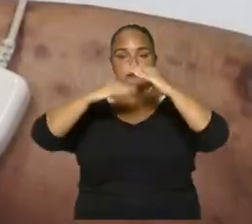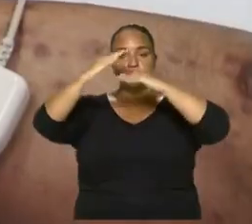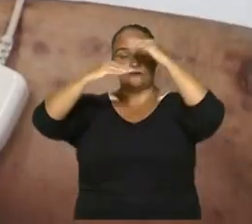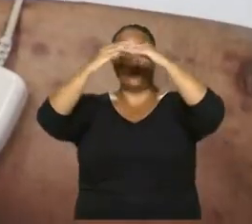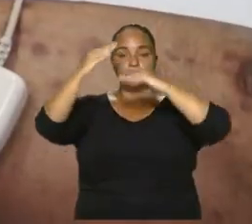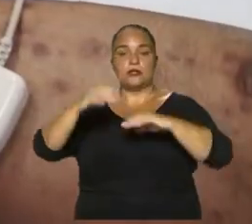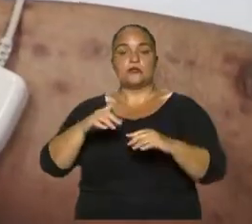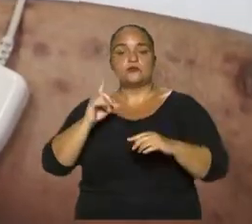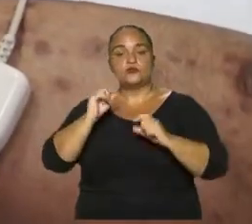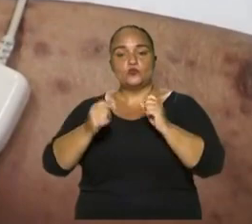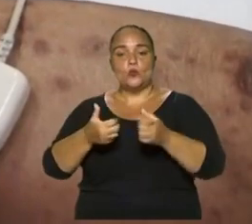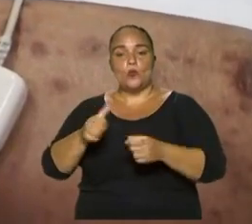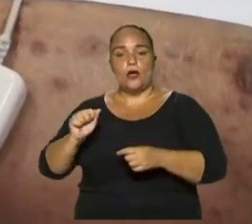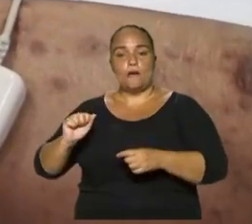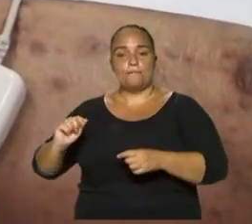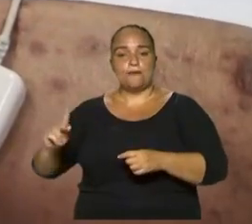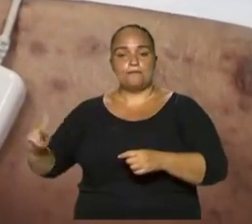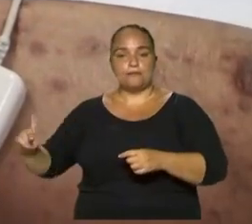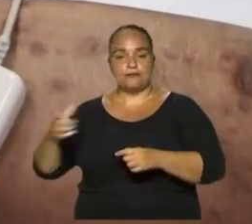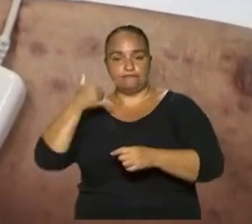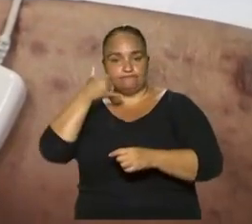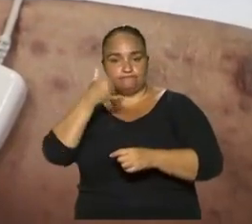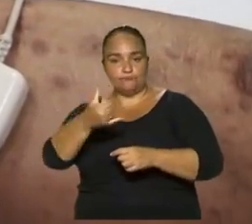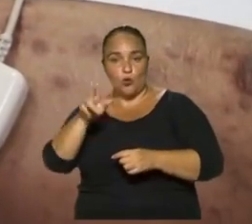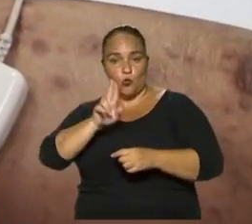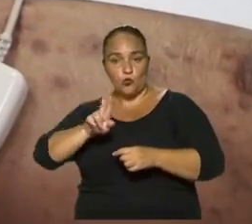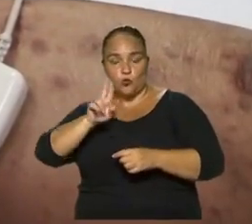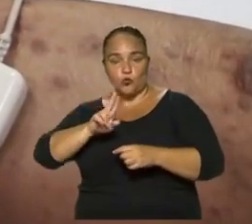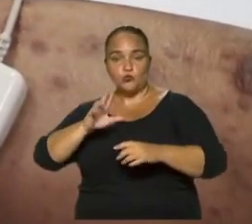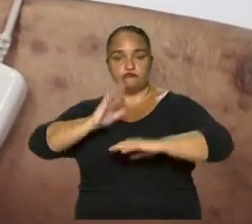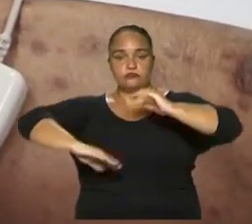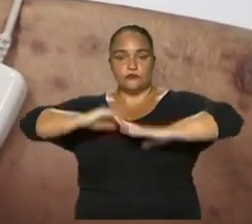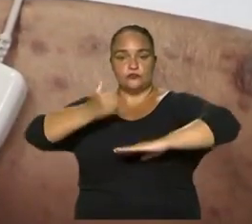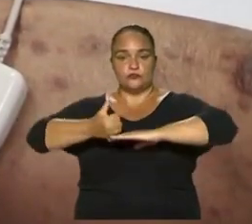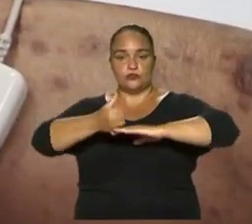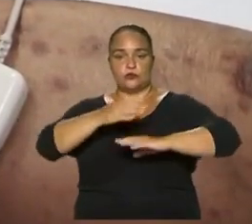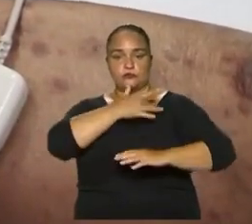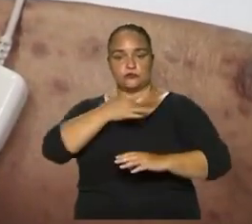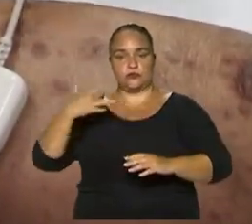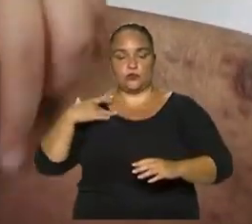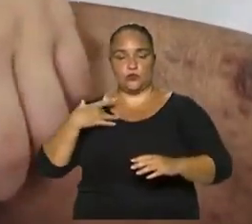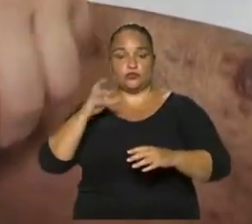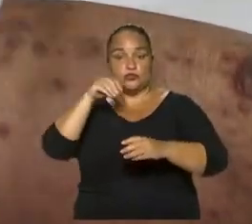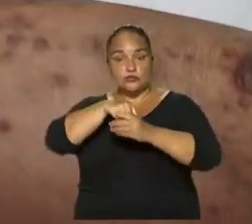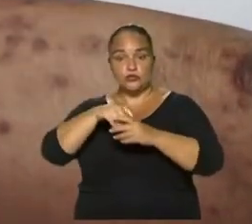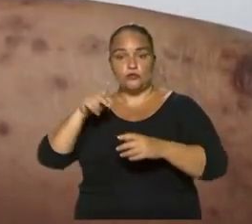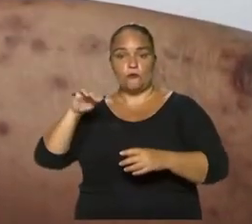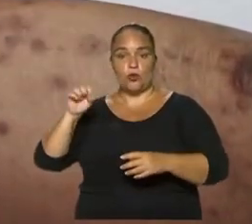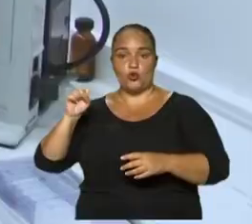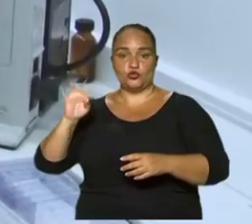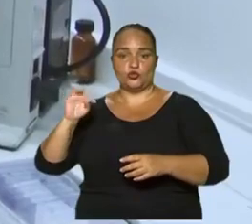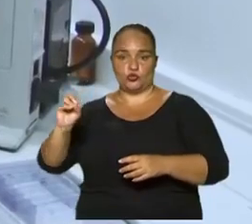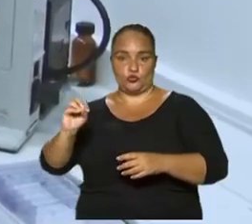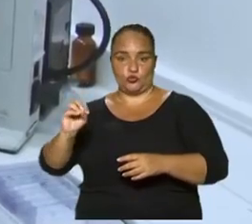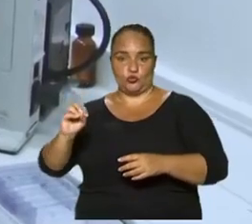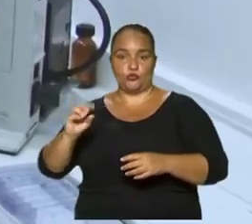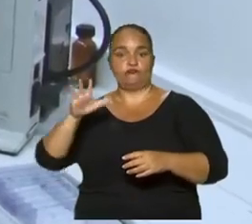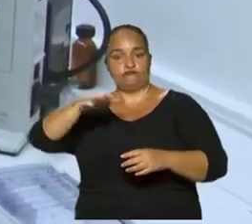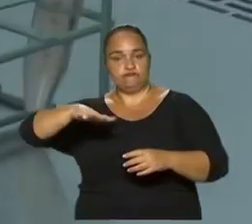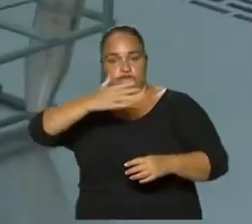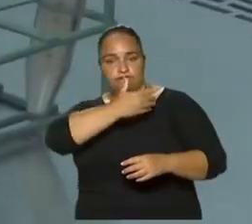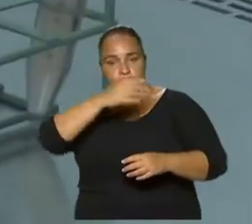de um aplicativo de celular para uso de profissionais de saúde em postos de atendimento à população. Dessa